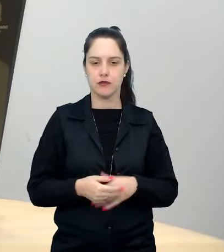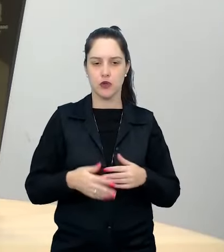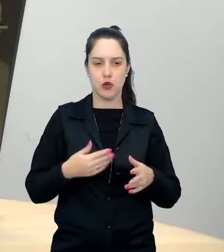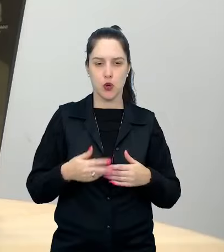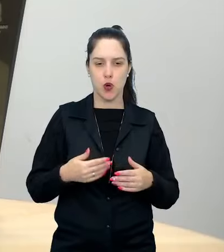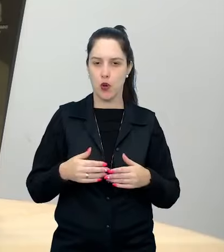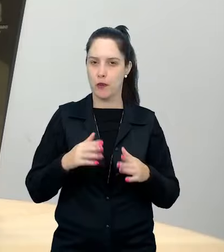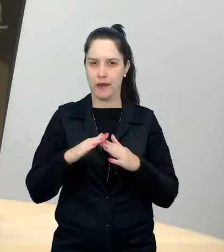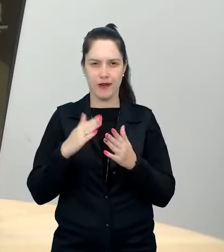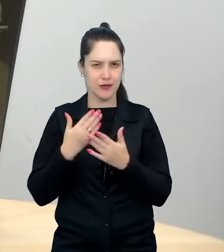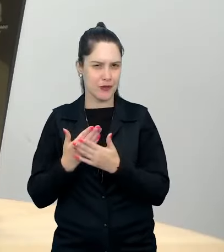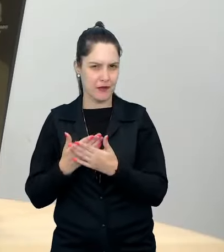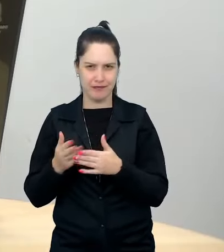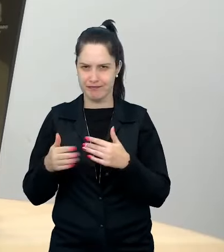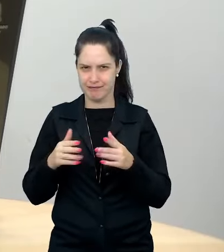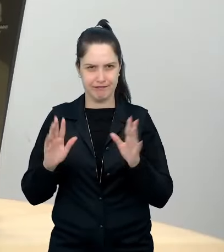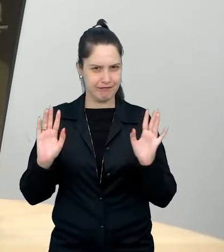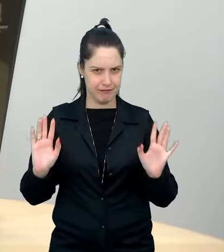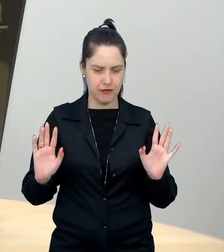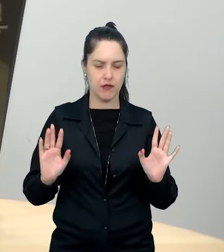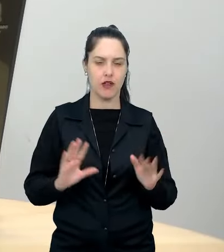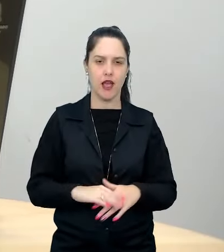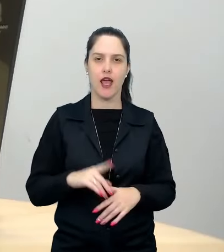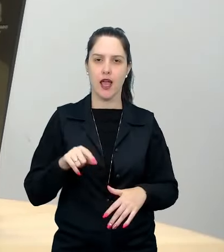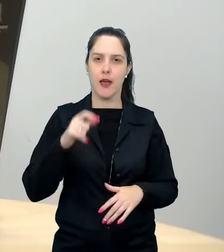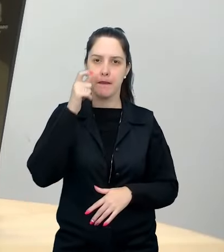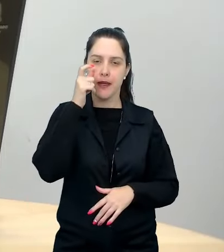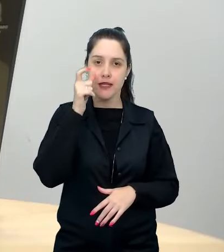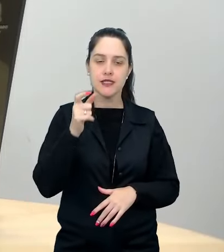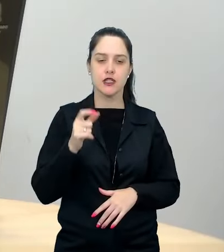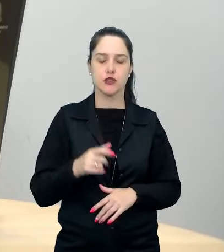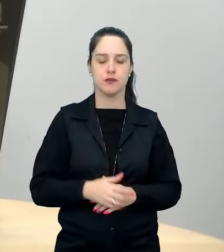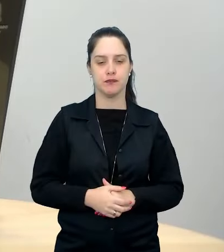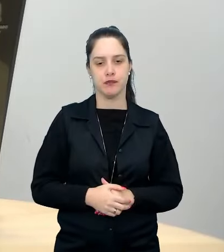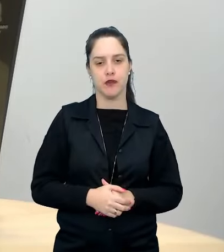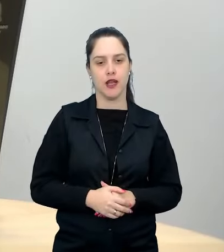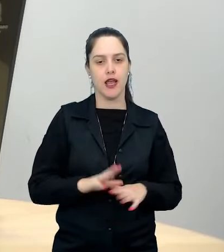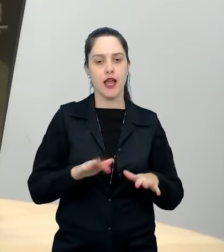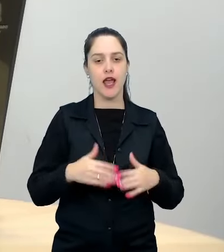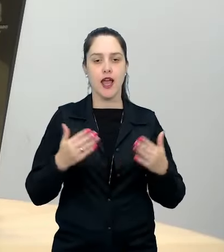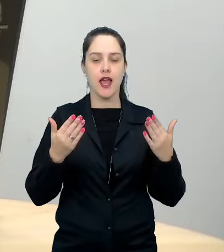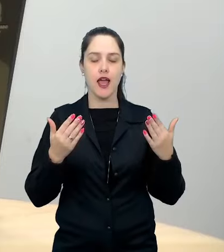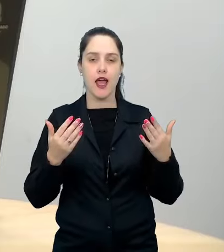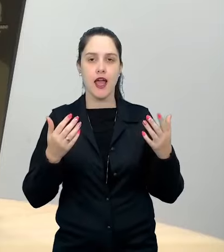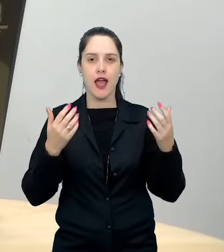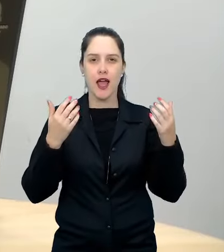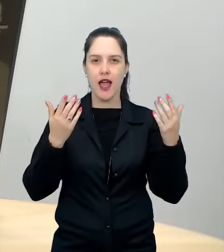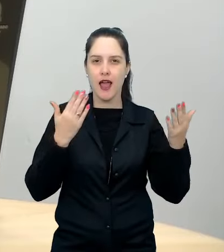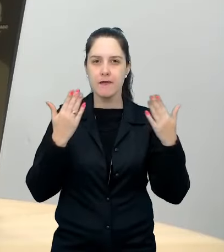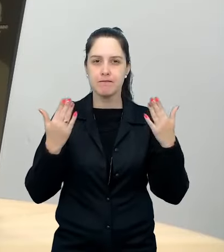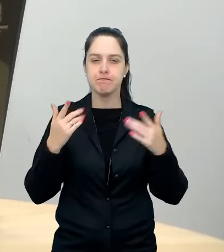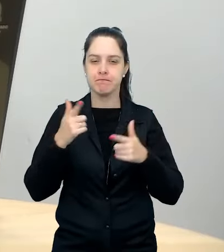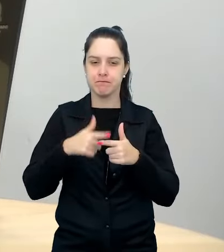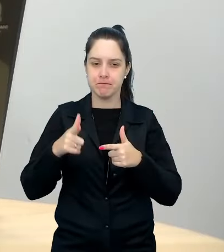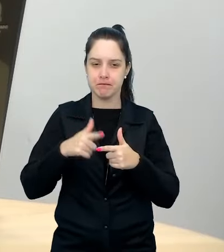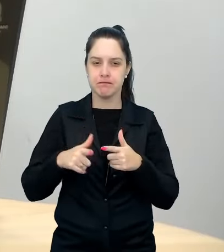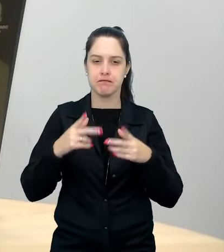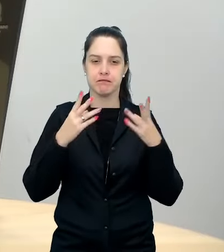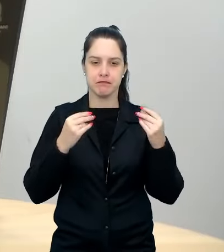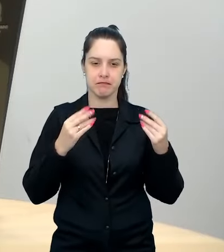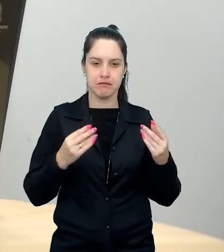muros da escola, enfim. É bem interessante nesse sentido. E a aprendizagem baseada em problemas, que muito